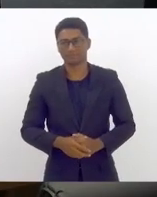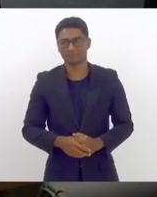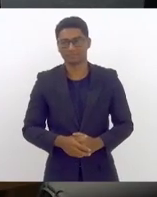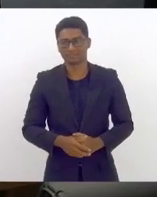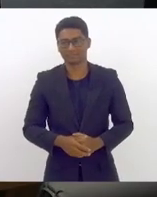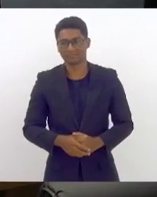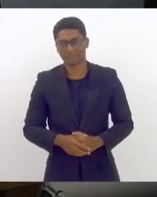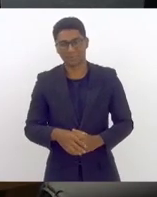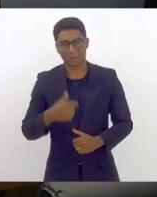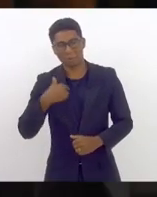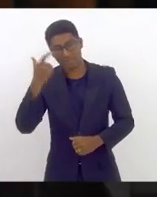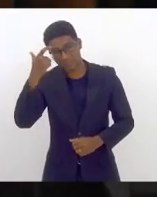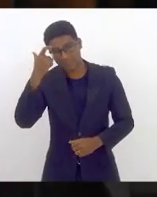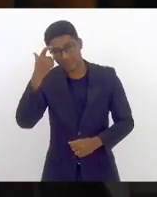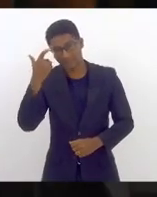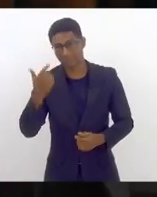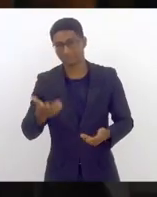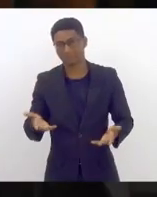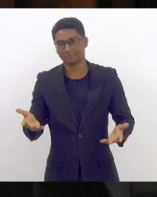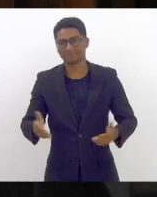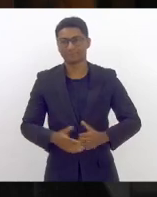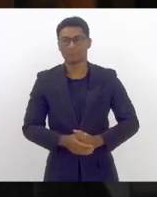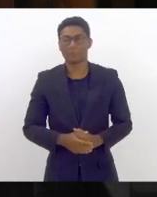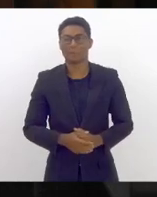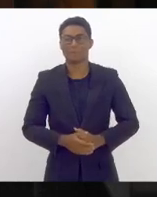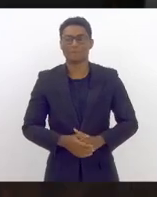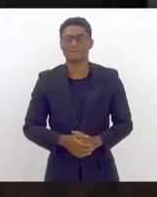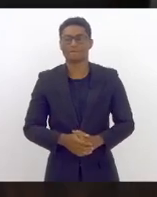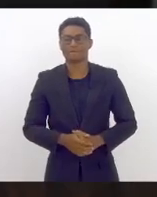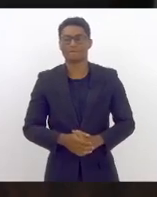Tive uma impressão, presidente.